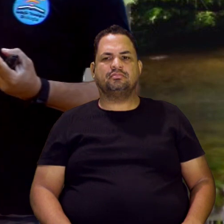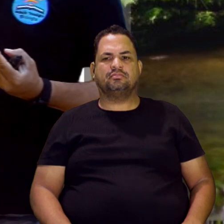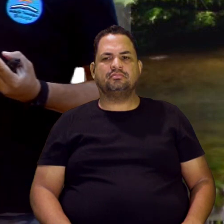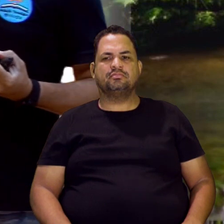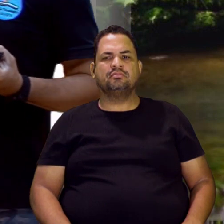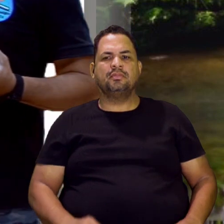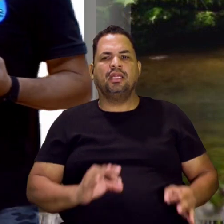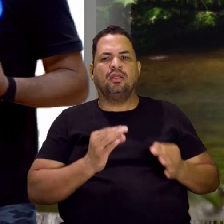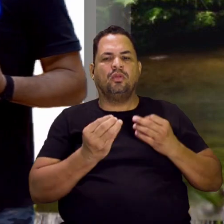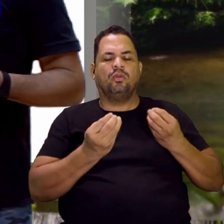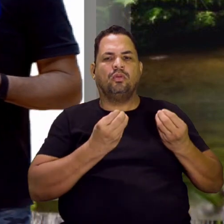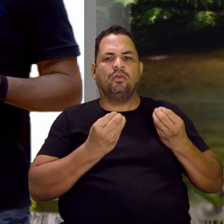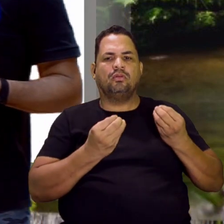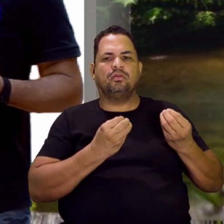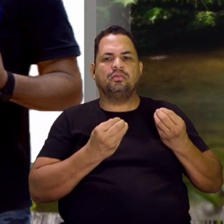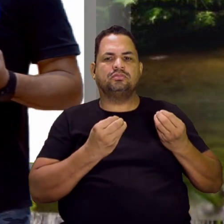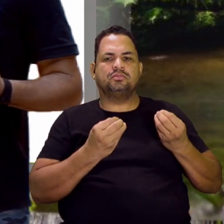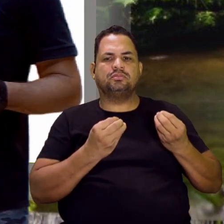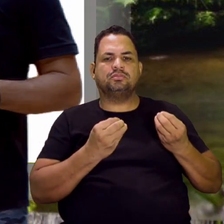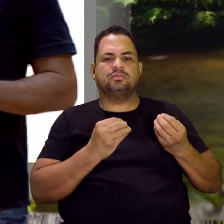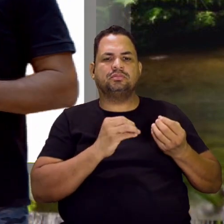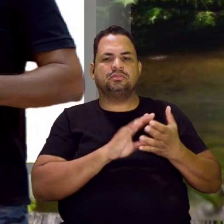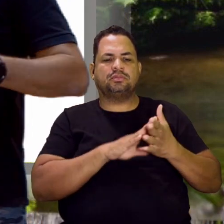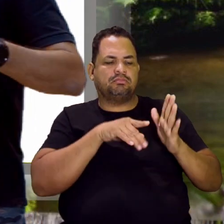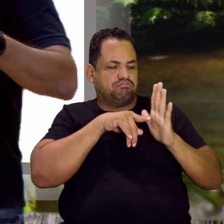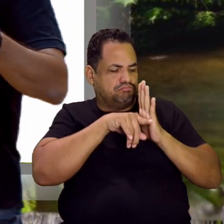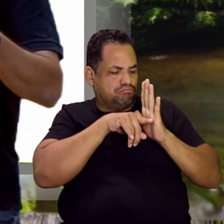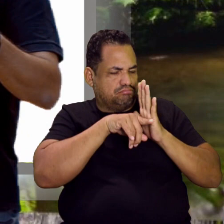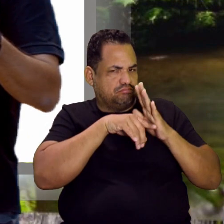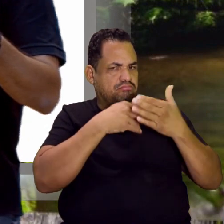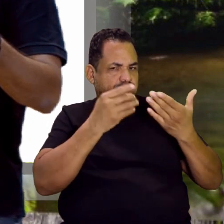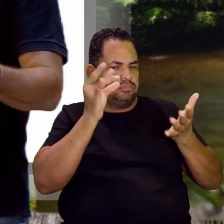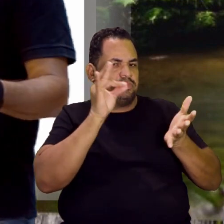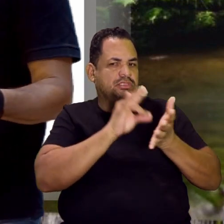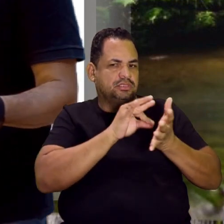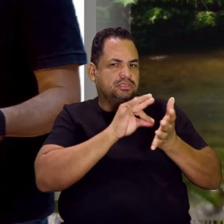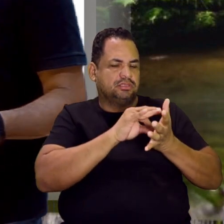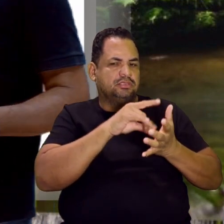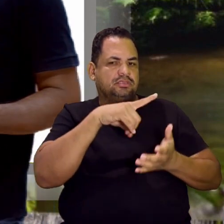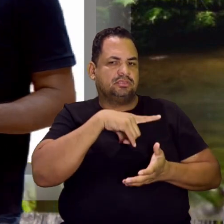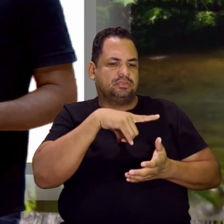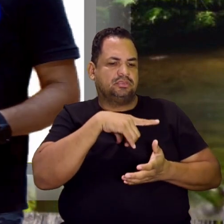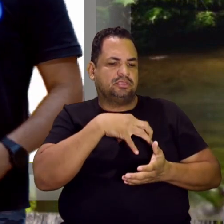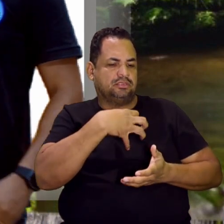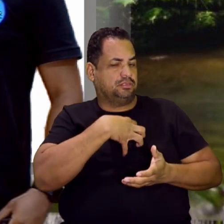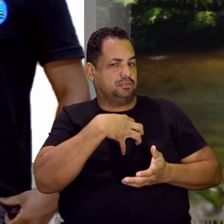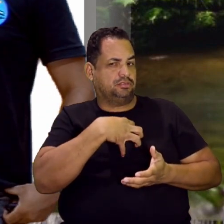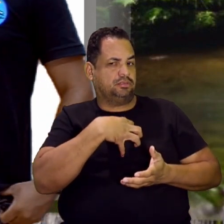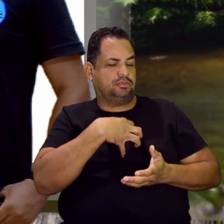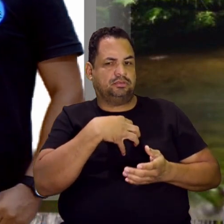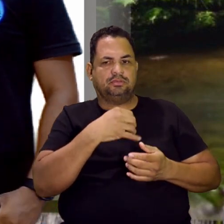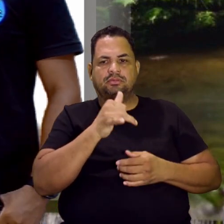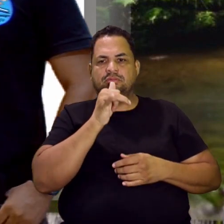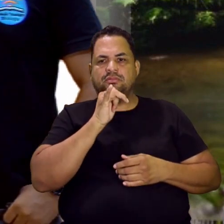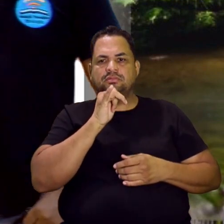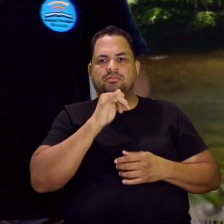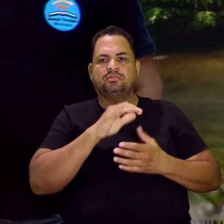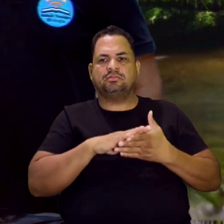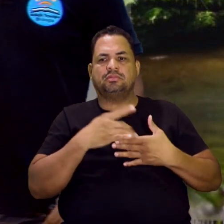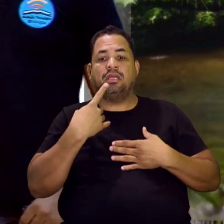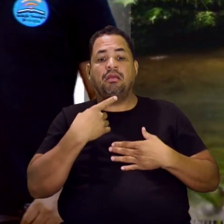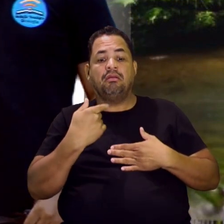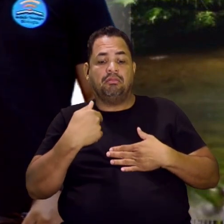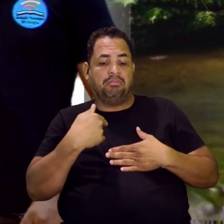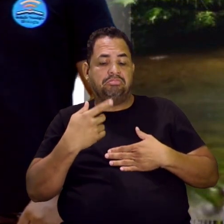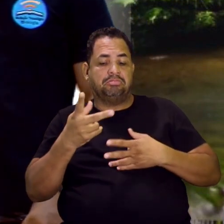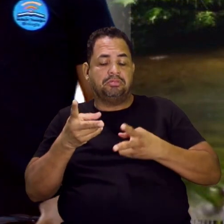Aquilo é uma forma deles testarem se realmente o meu cachorro está sentindo aquilo, ou, por exemplo, se é eu que estou